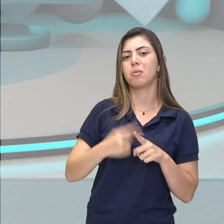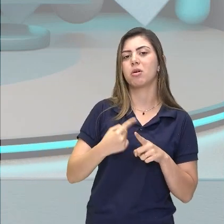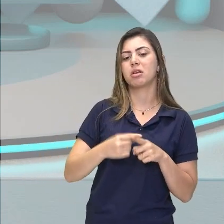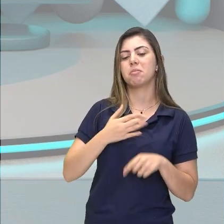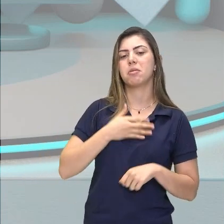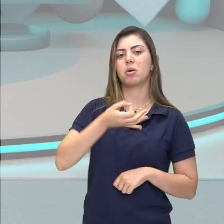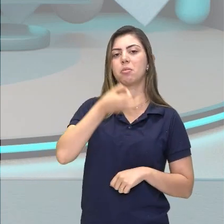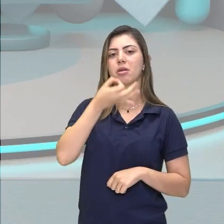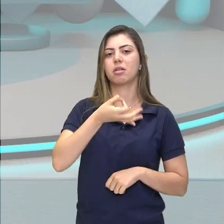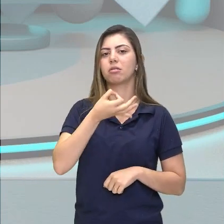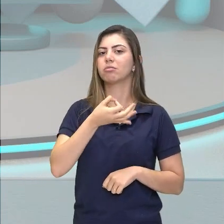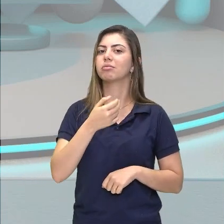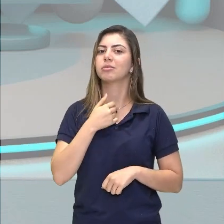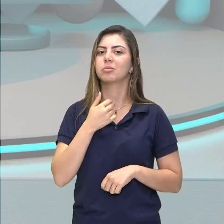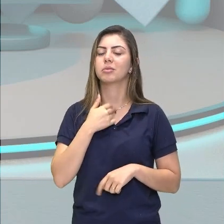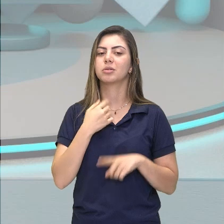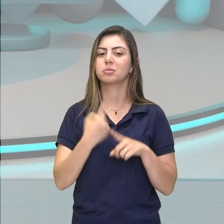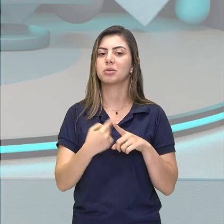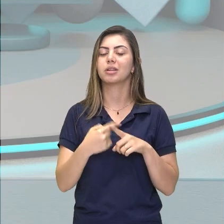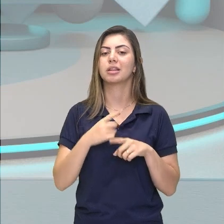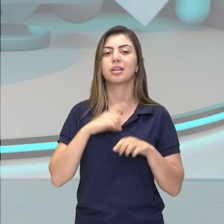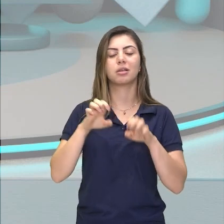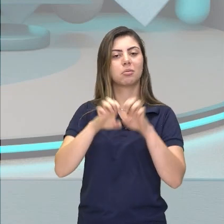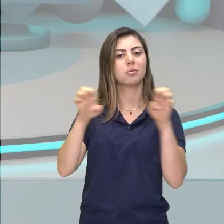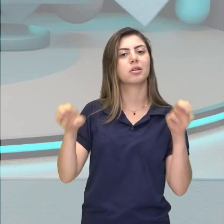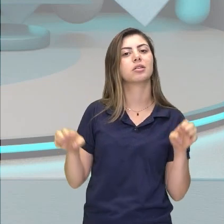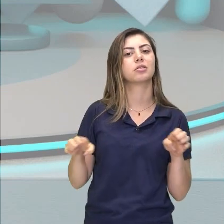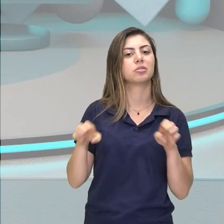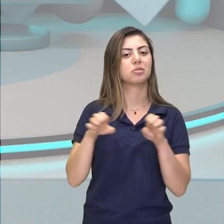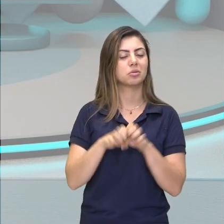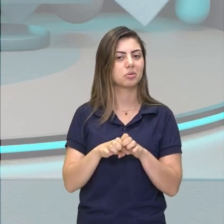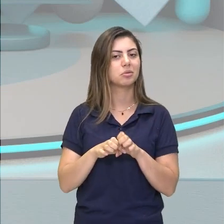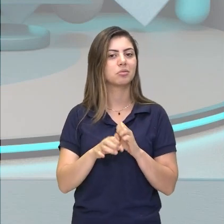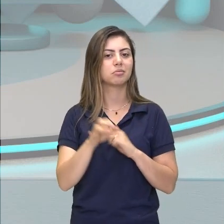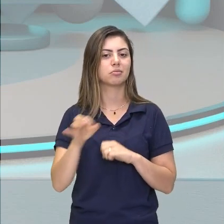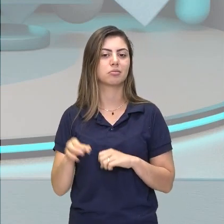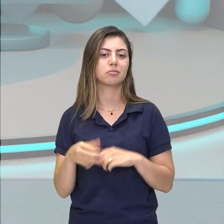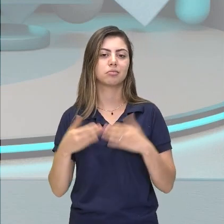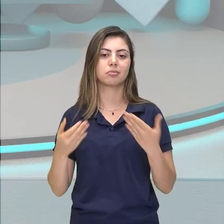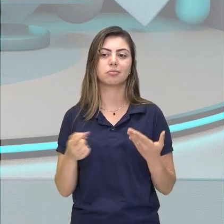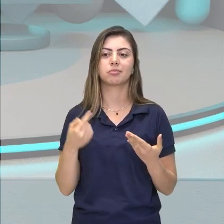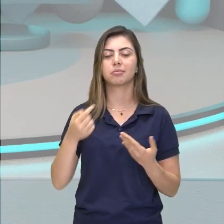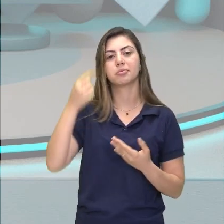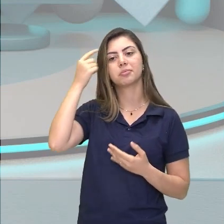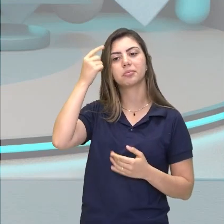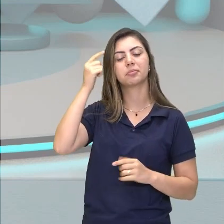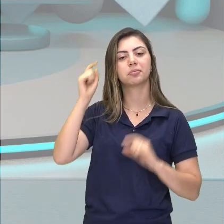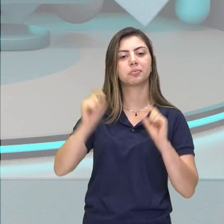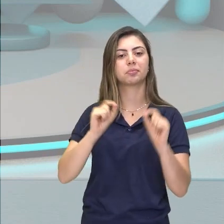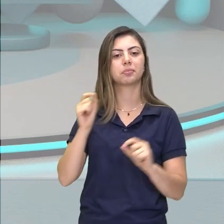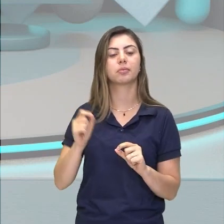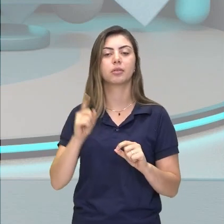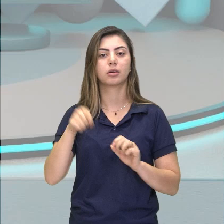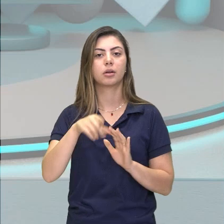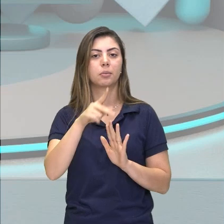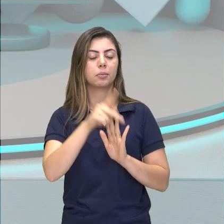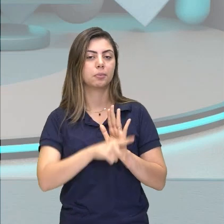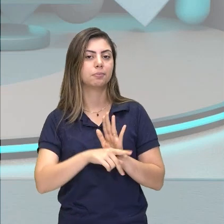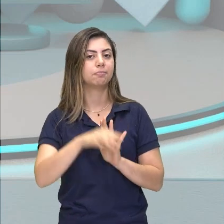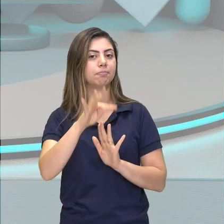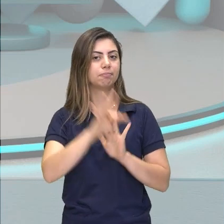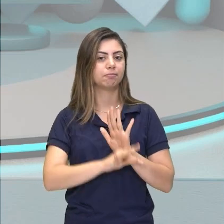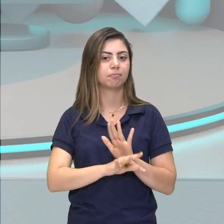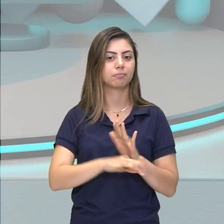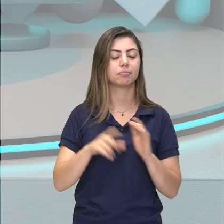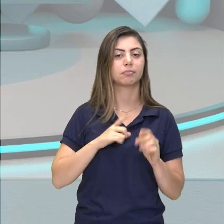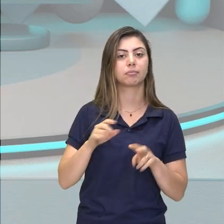funciona. Existe toda uma estrutura para que isso aconteça. Então, só para a gente pensar aí, que é o projeto de texto, eu